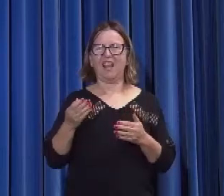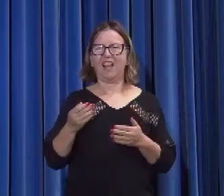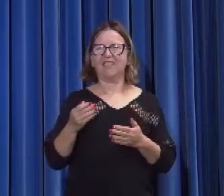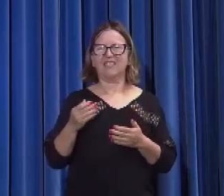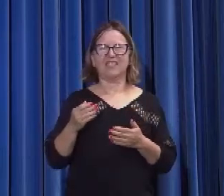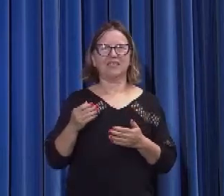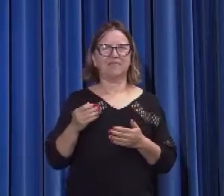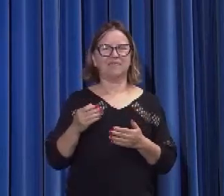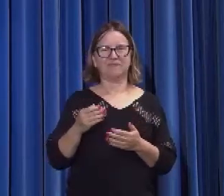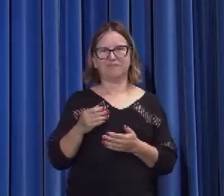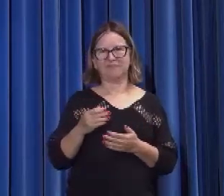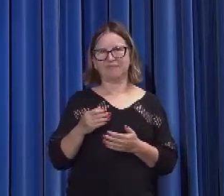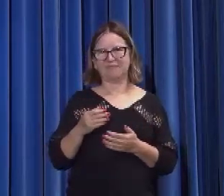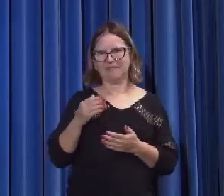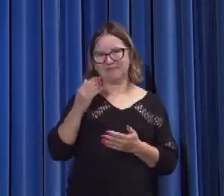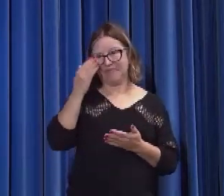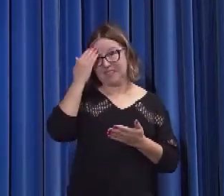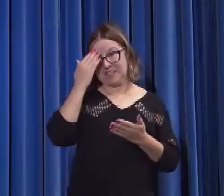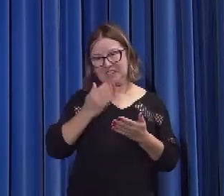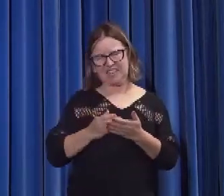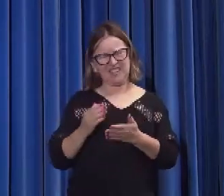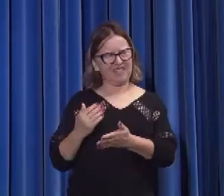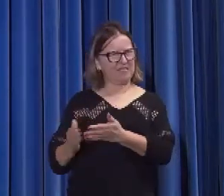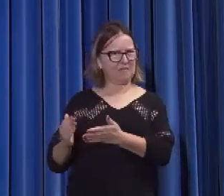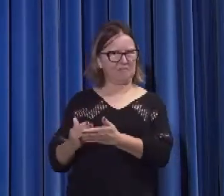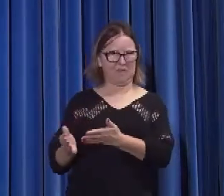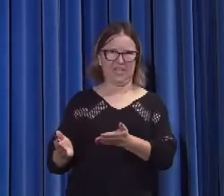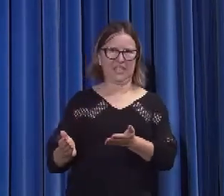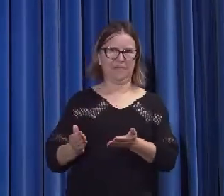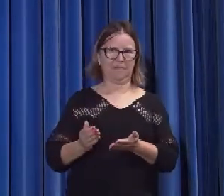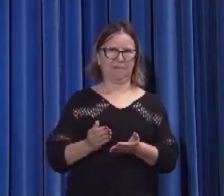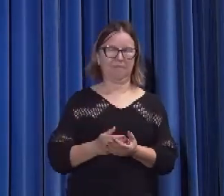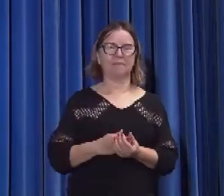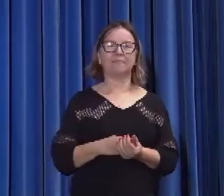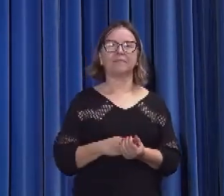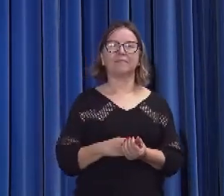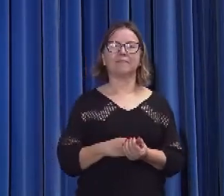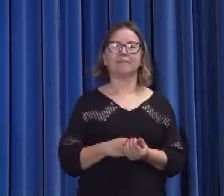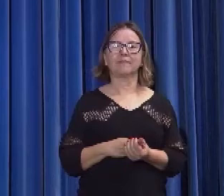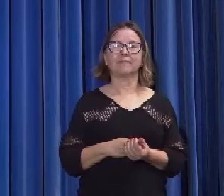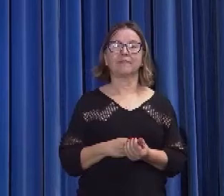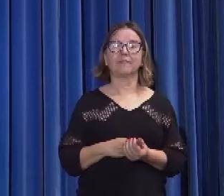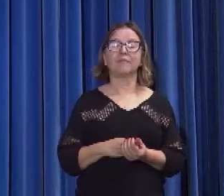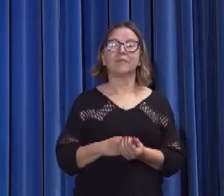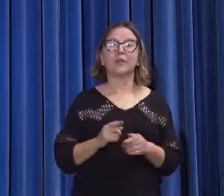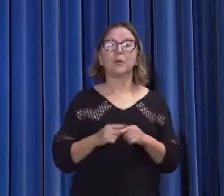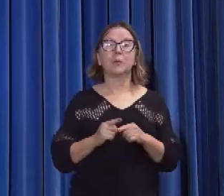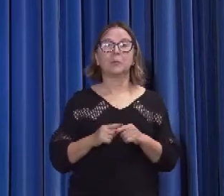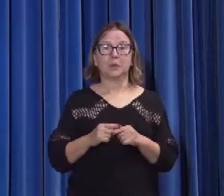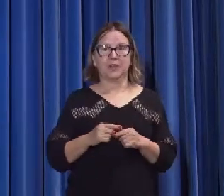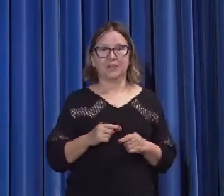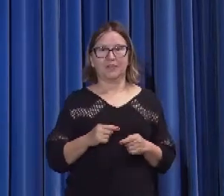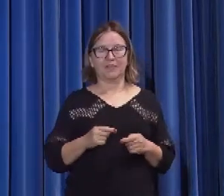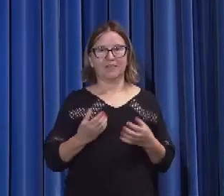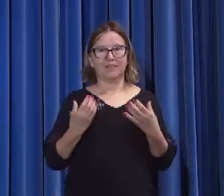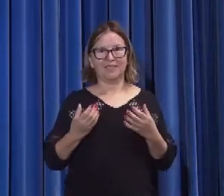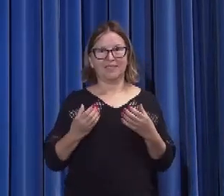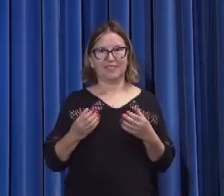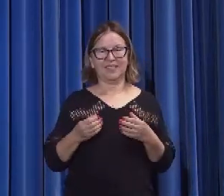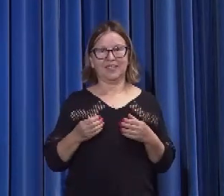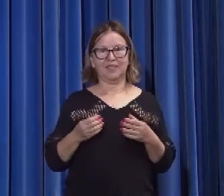agora Tiago, então o que eu estou querendo trazer a atenção de vocês aqui? Que Paulo